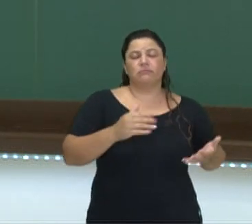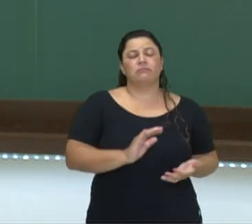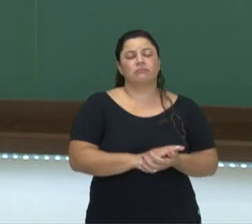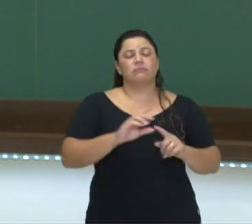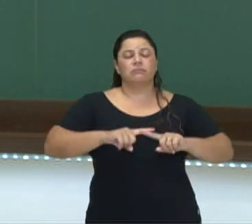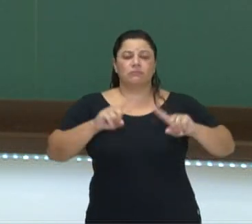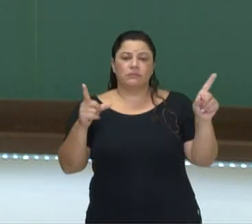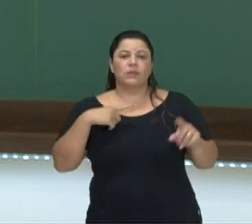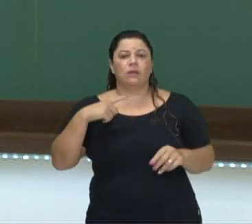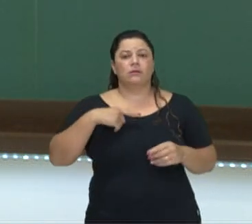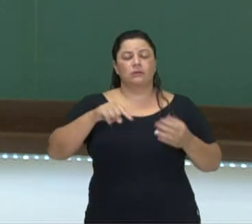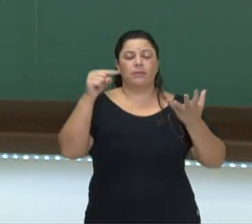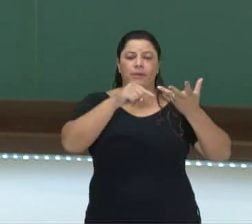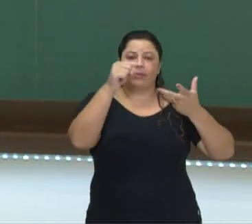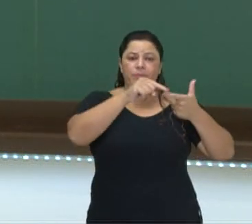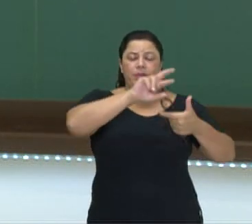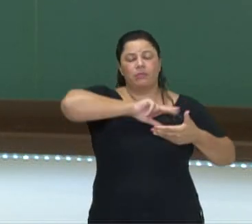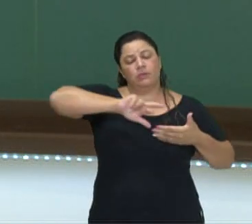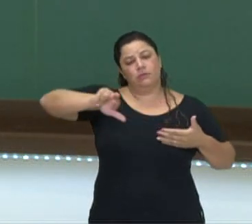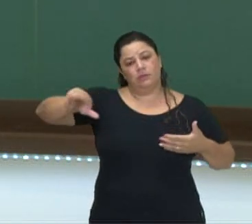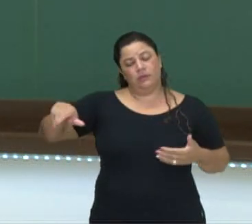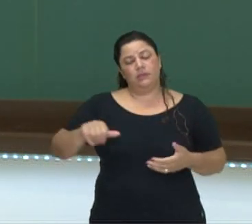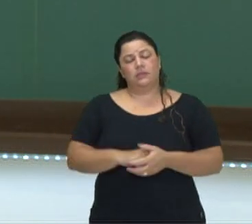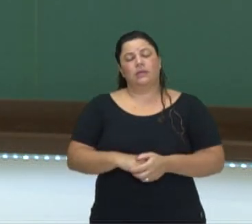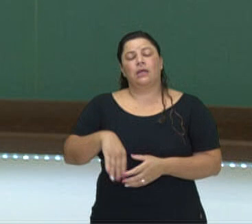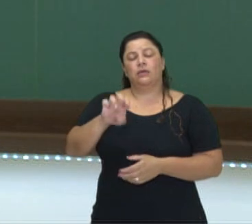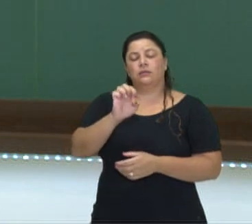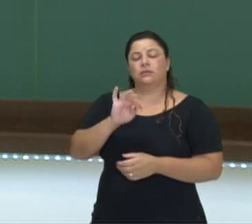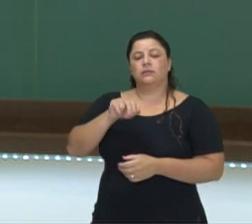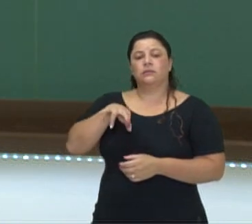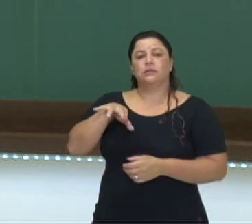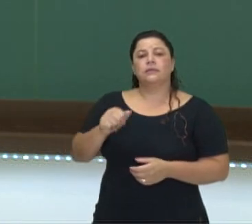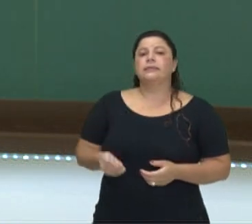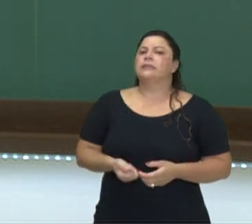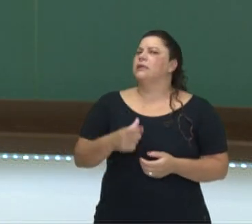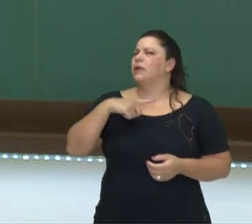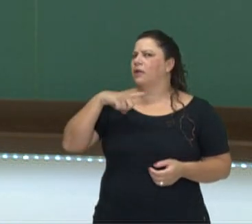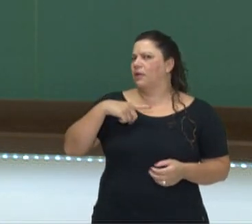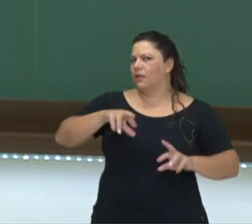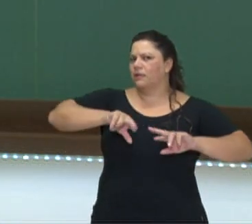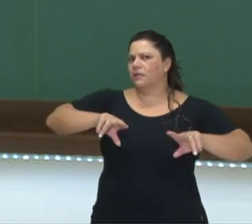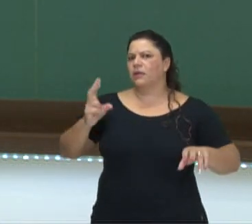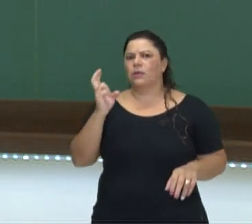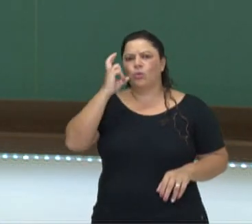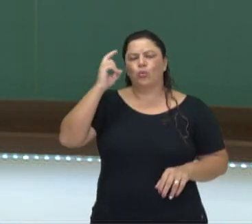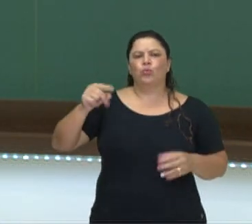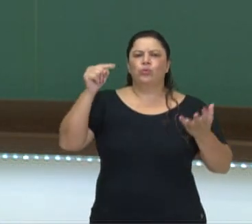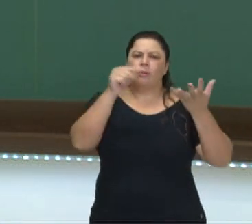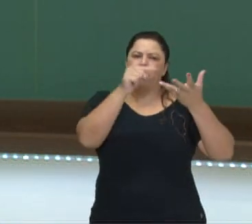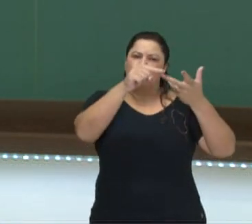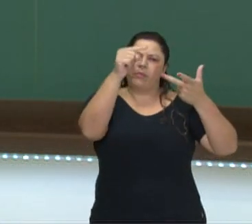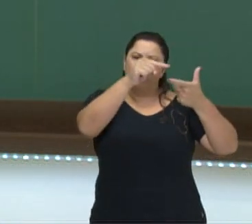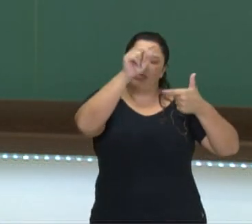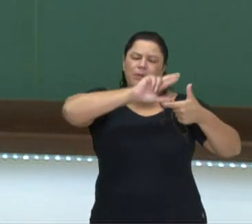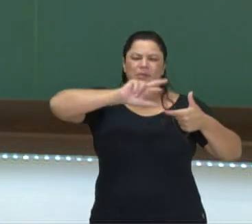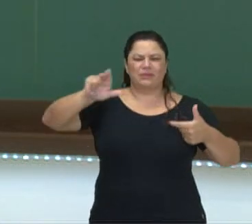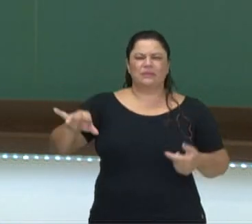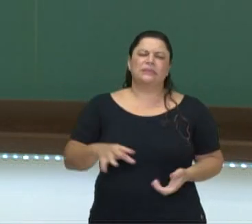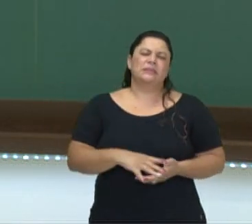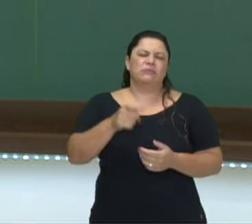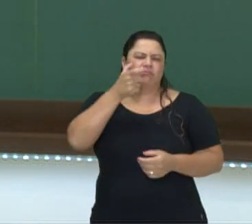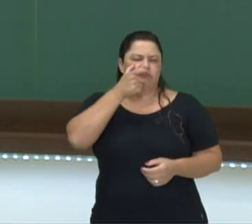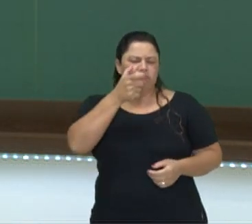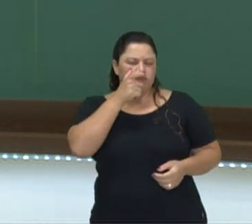nós temos essa variedade étnica no Brasil, nós temos essa riqueza cultural que a gente tanto conhece,